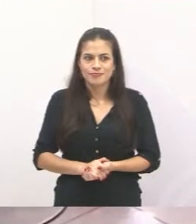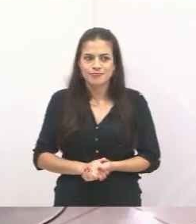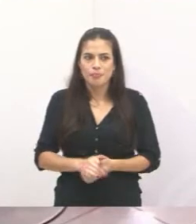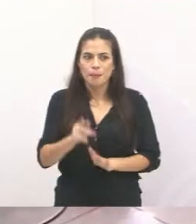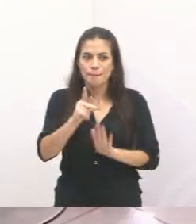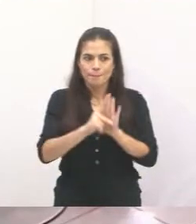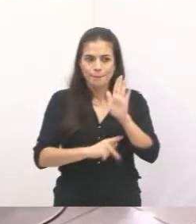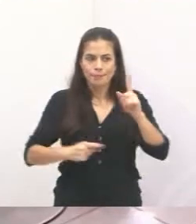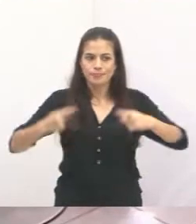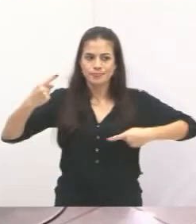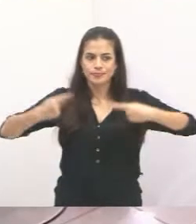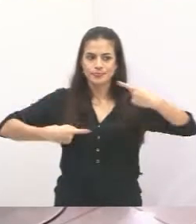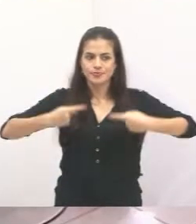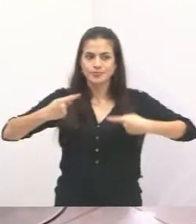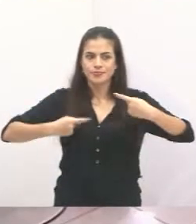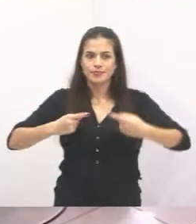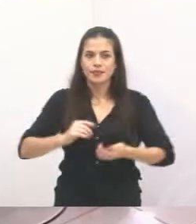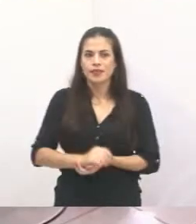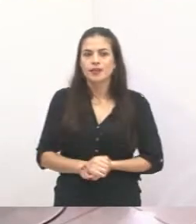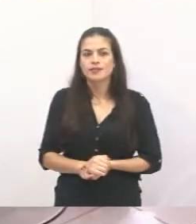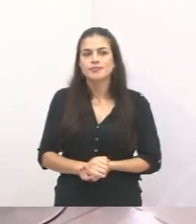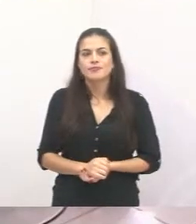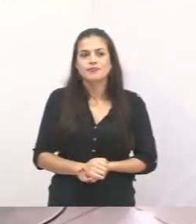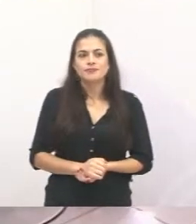Projeto continua em discussão.